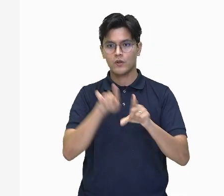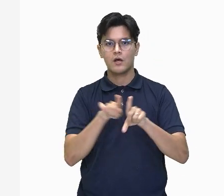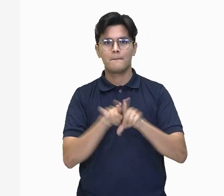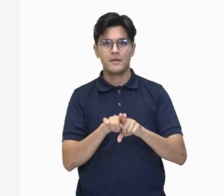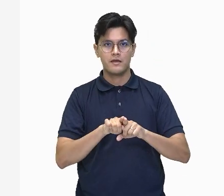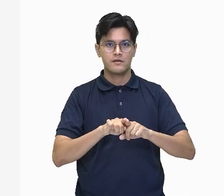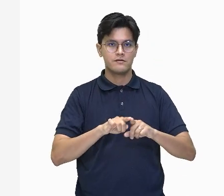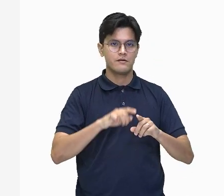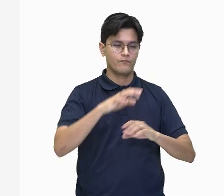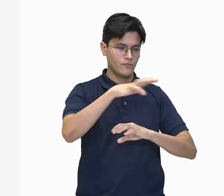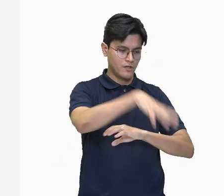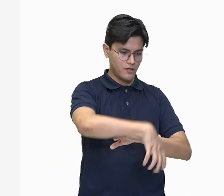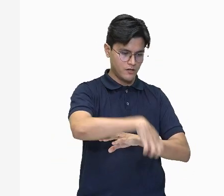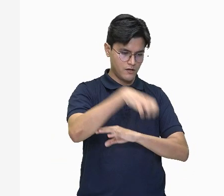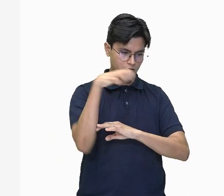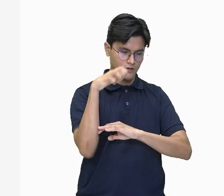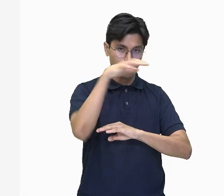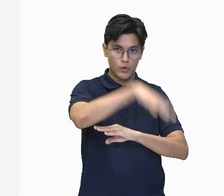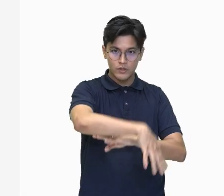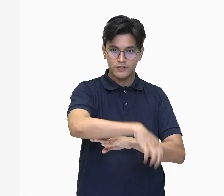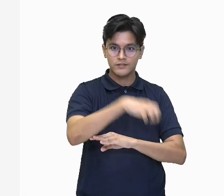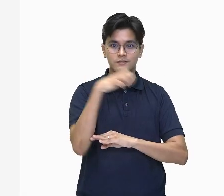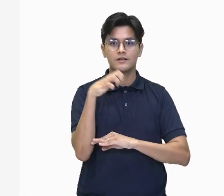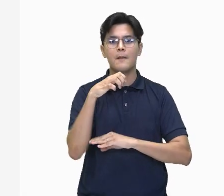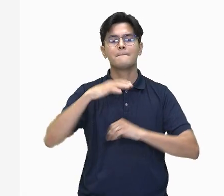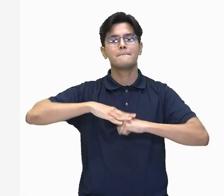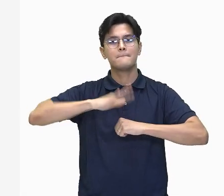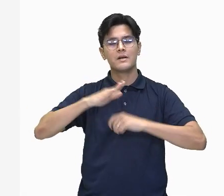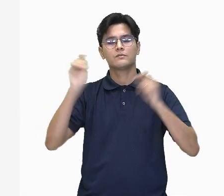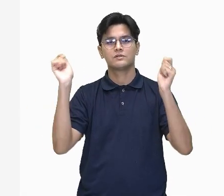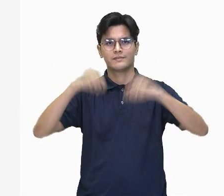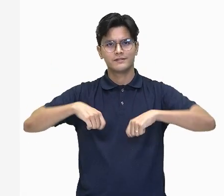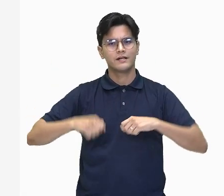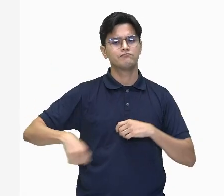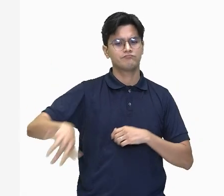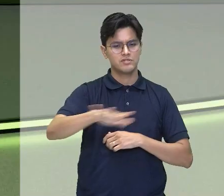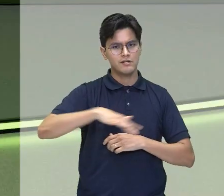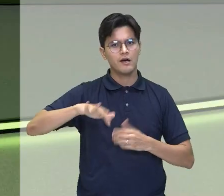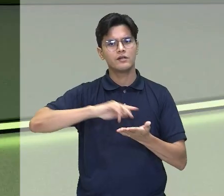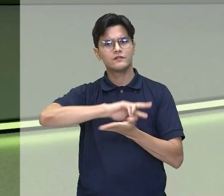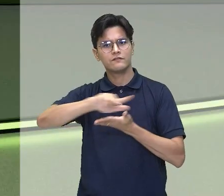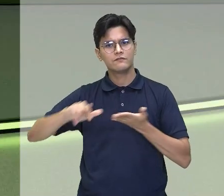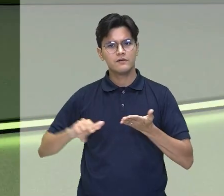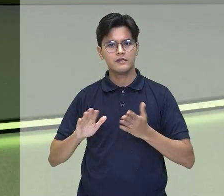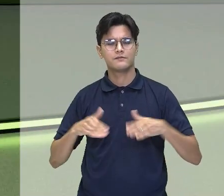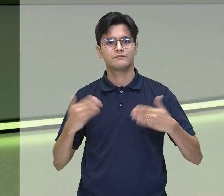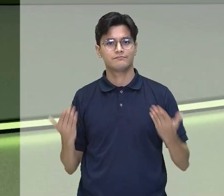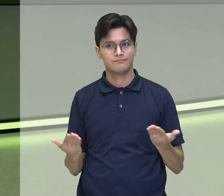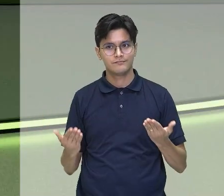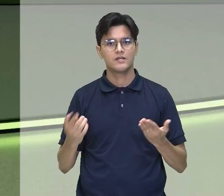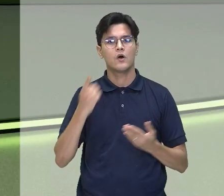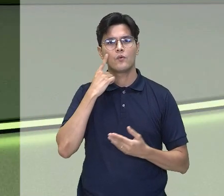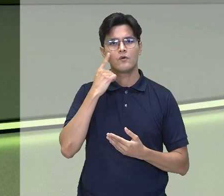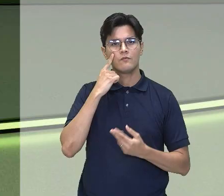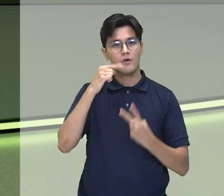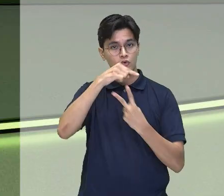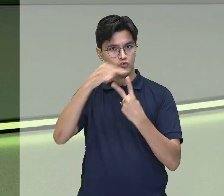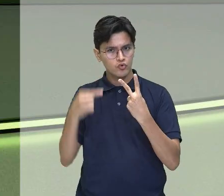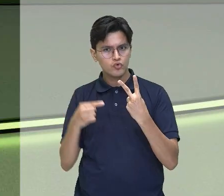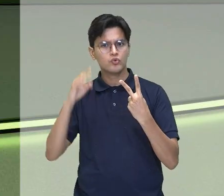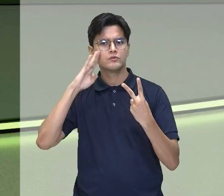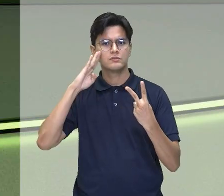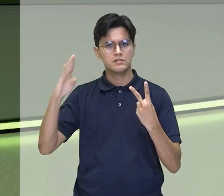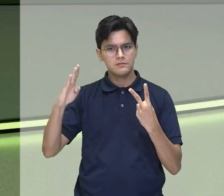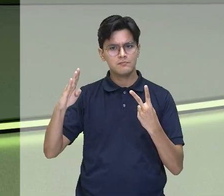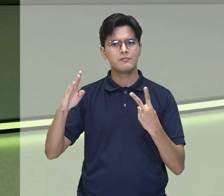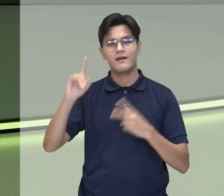e potência em diversas áreas. Bem, então nós tivemos aí duas grandes invenções, que foi o motor a